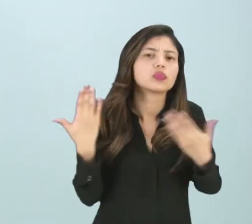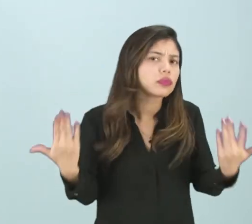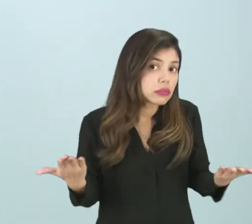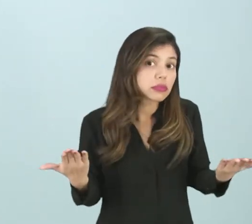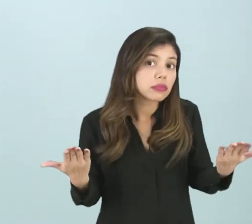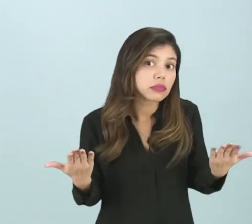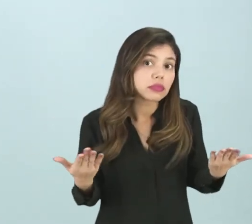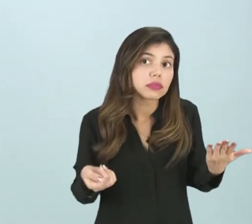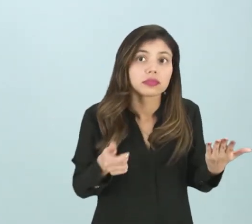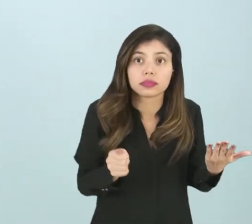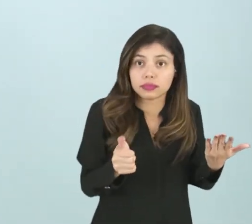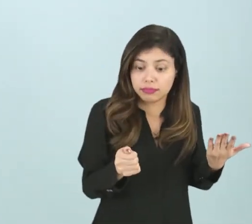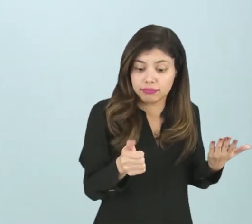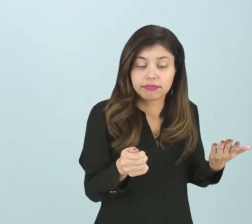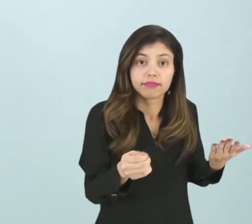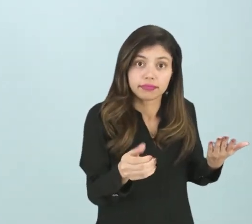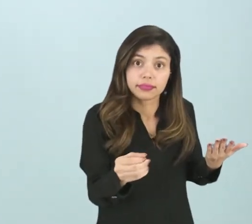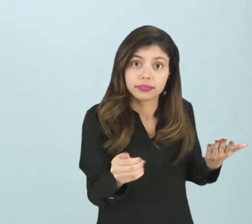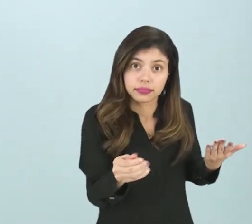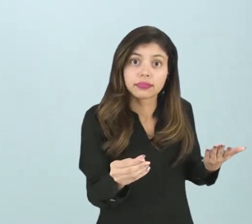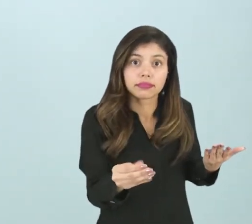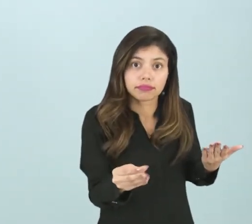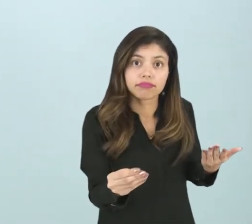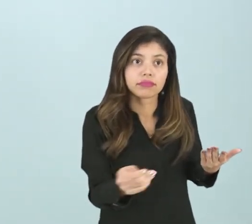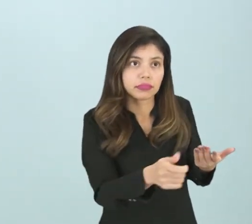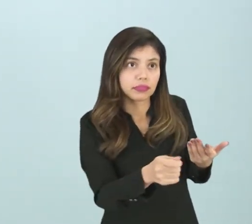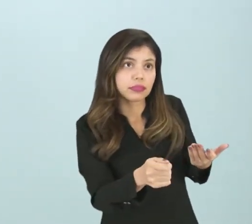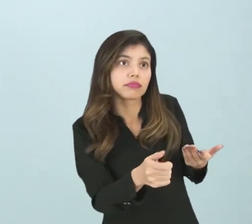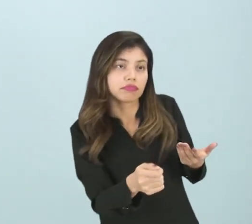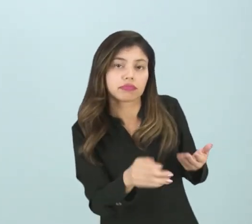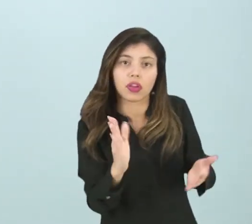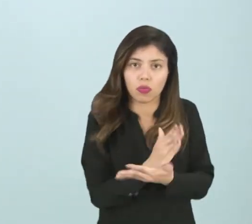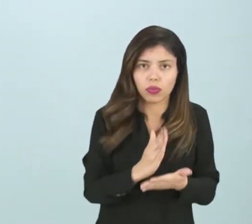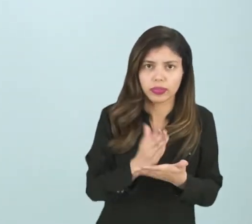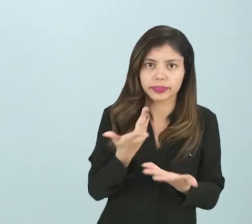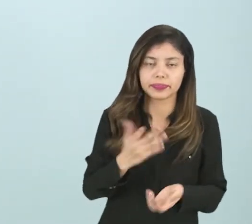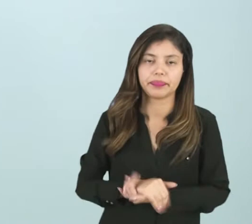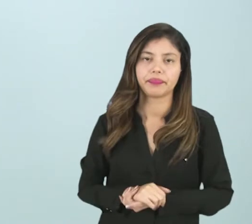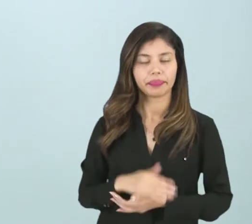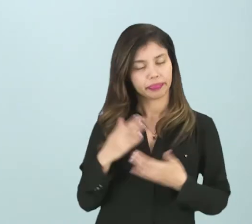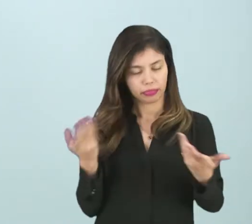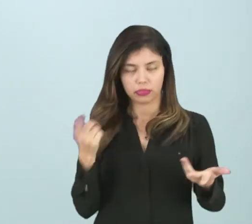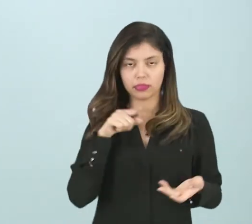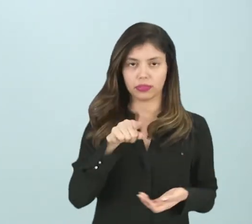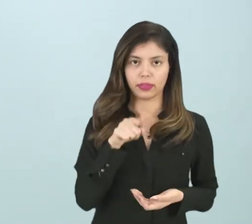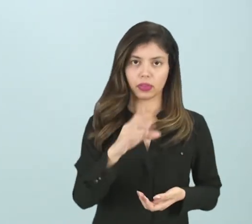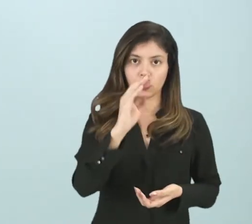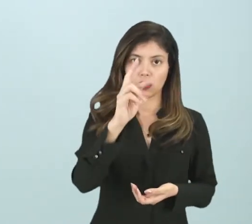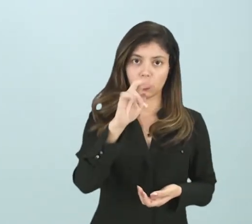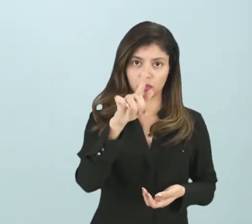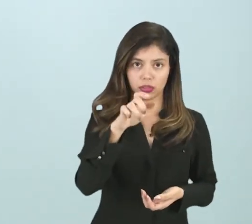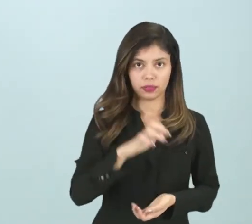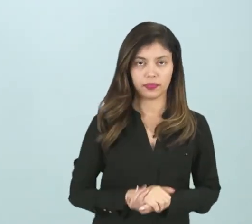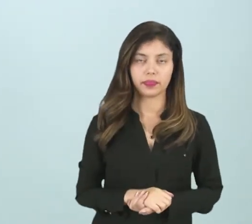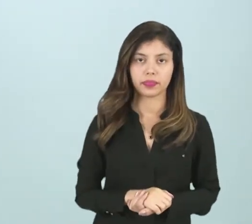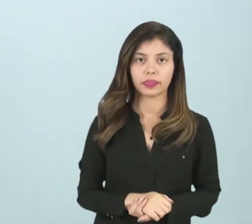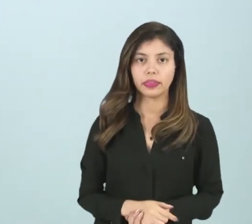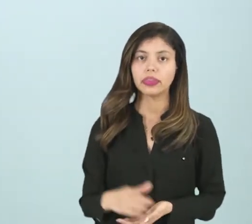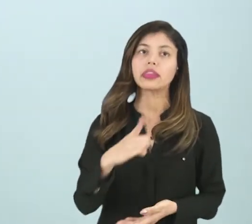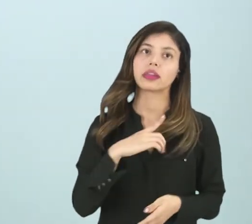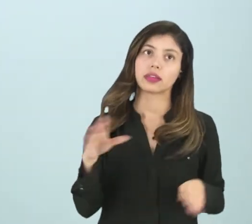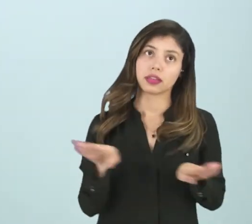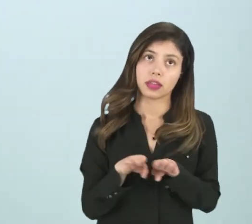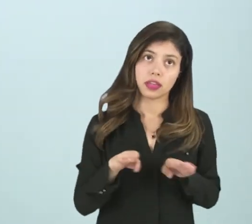foi criado para poder passar slides ou passar canais de TV, alguma coisa. Afinal de contas, ele é um controle. E ele tem também